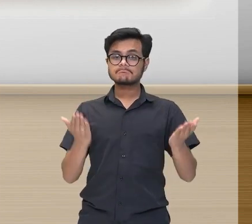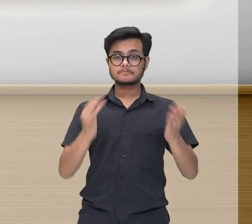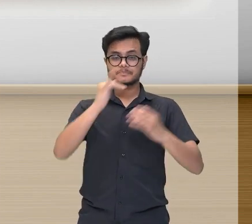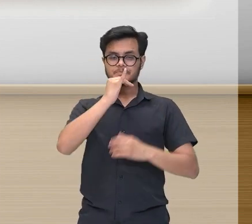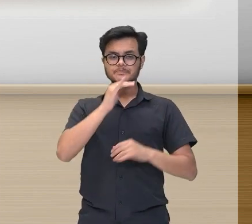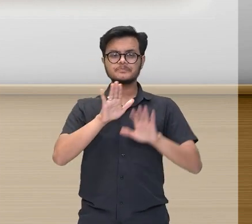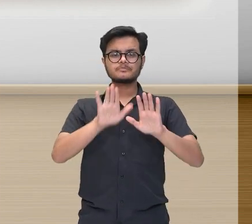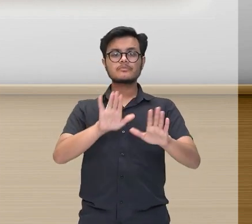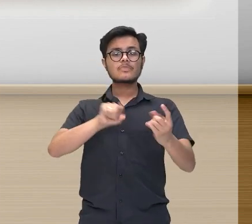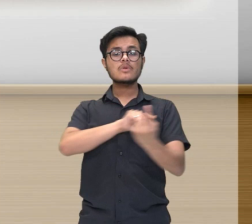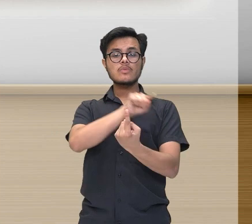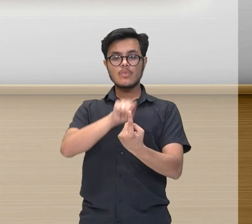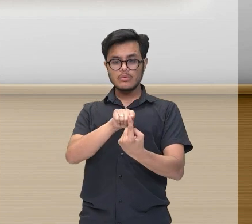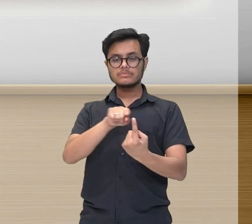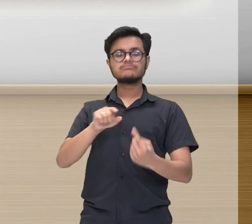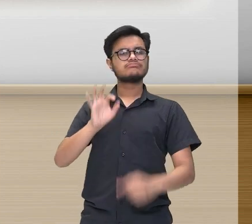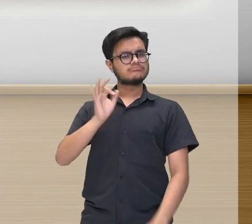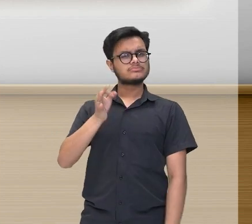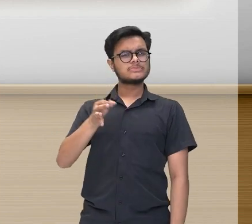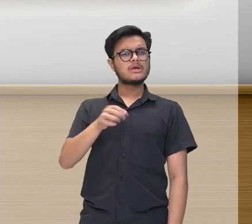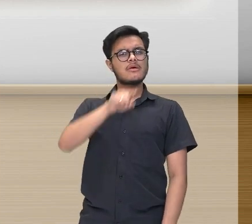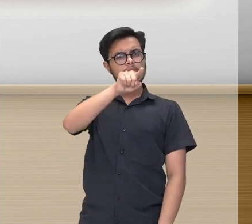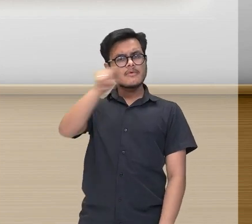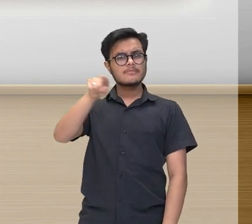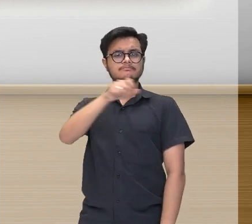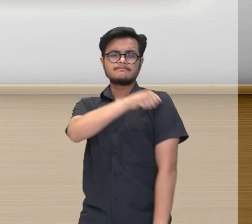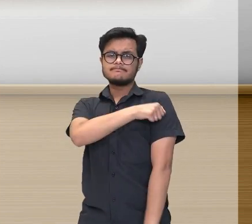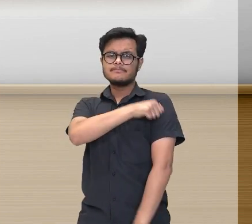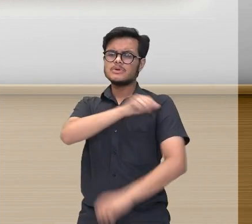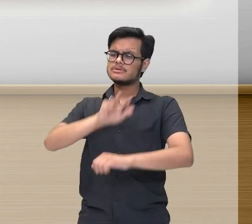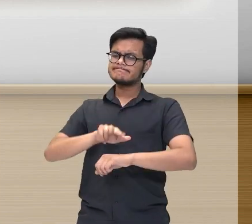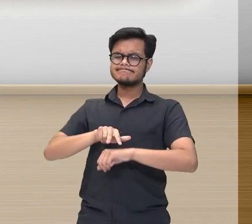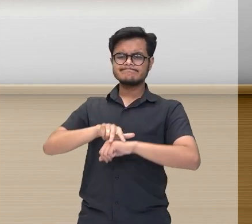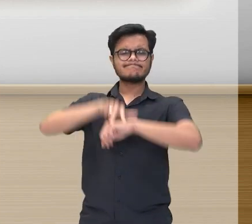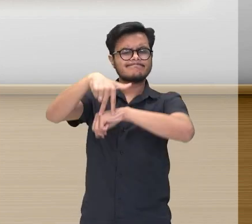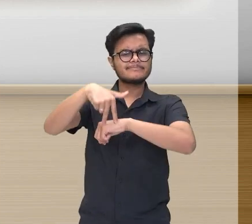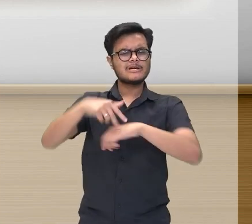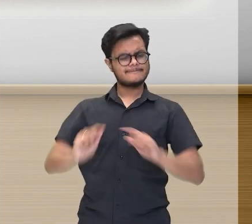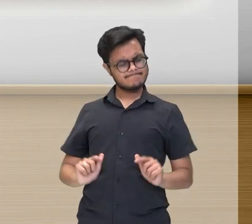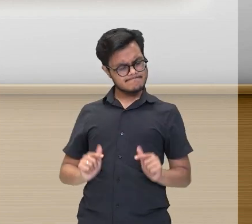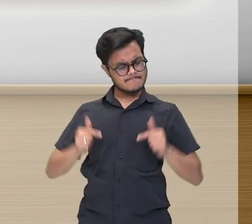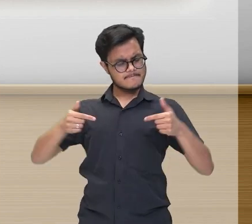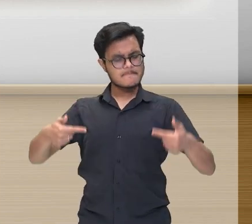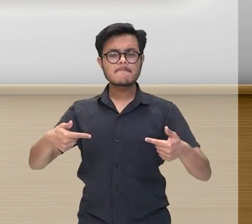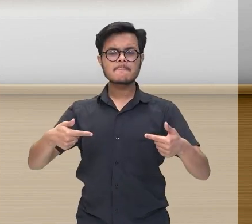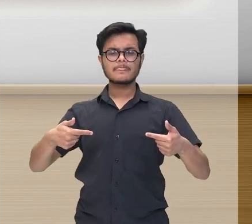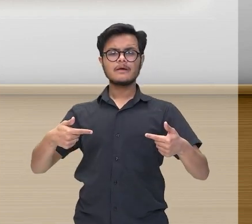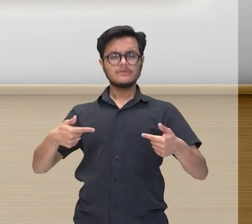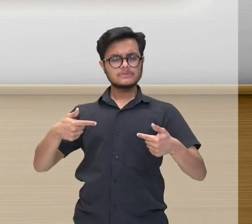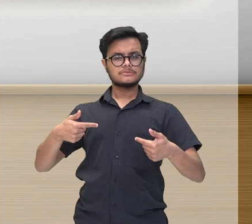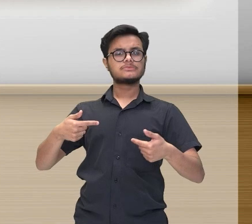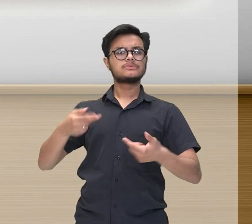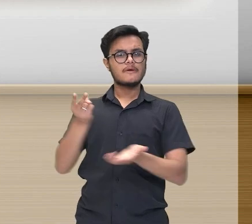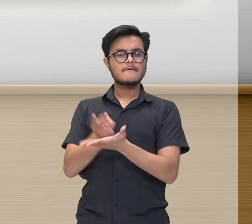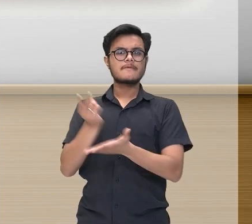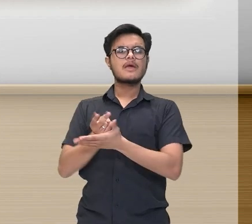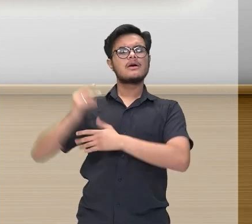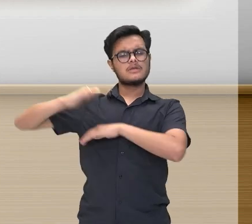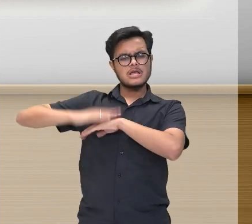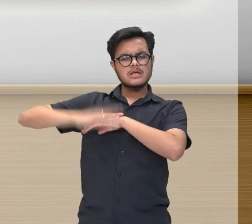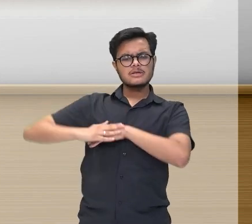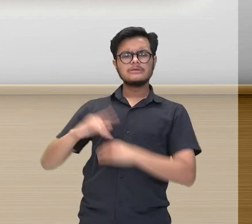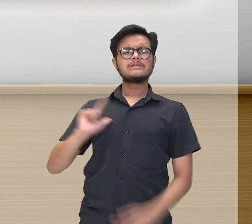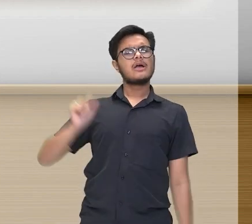o objetivo é justamente que vocês tenham esse protagonismo estudantil, aí oportunizando esclarecimentos dos seus direitos